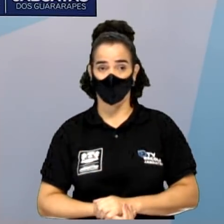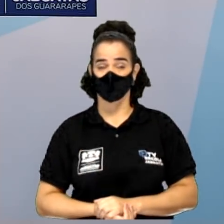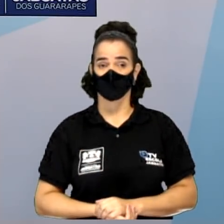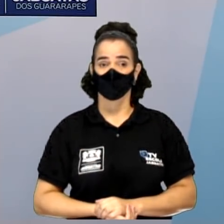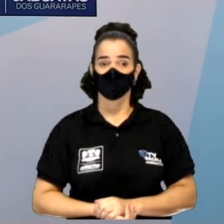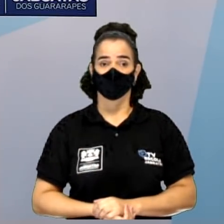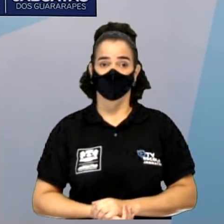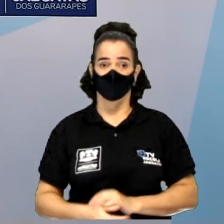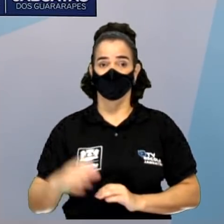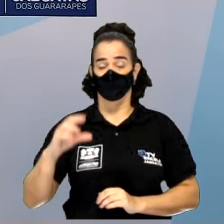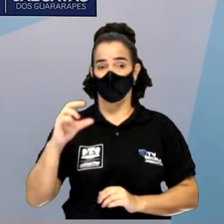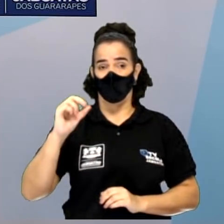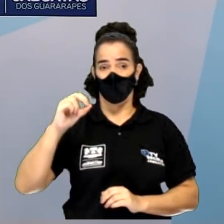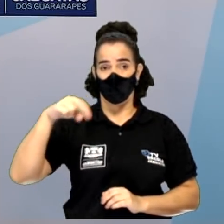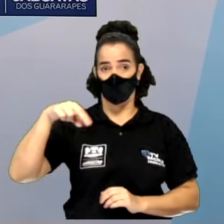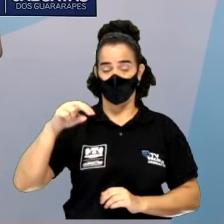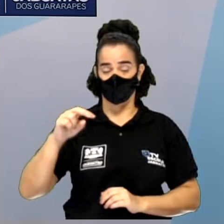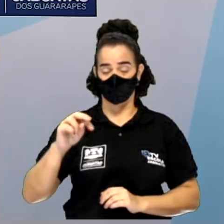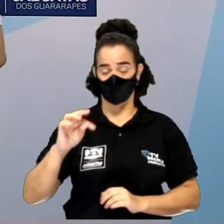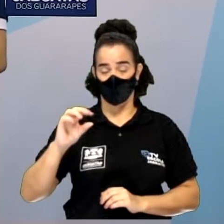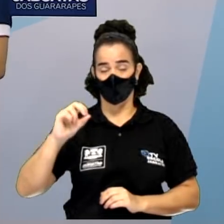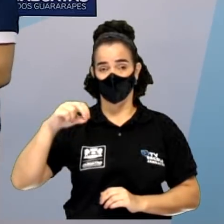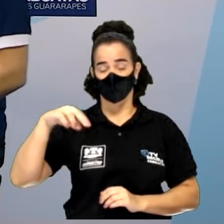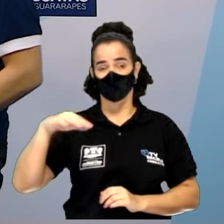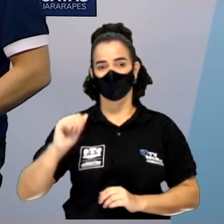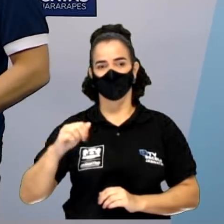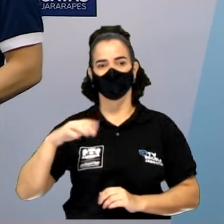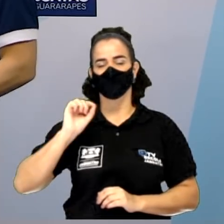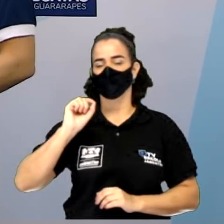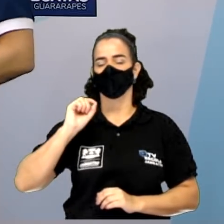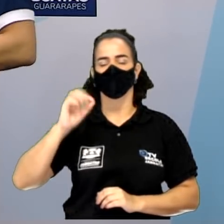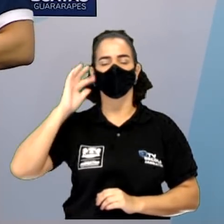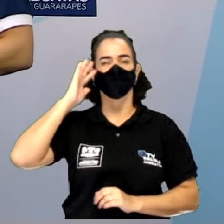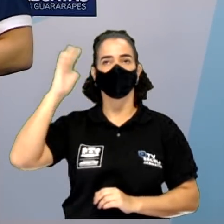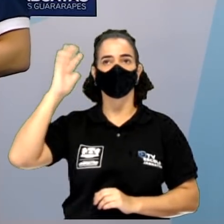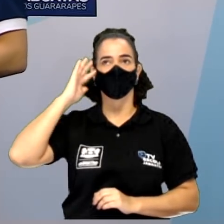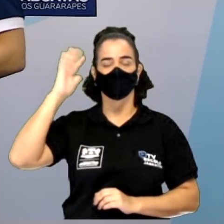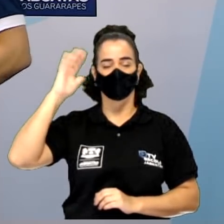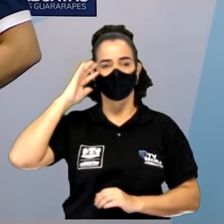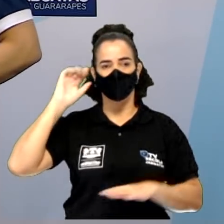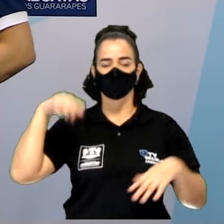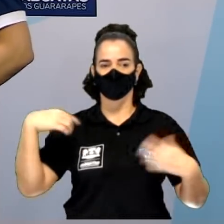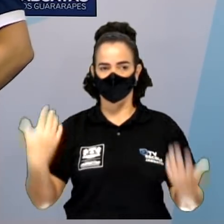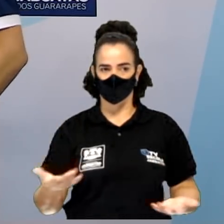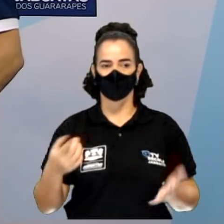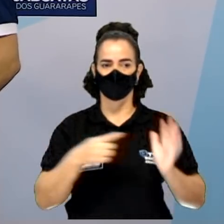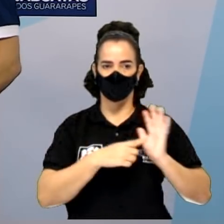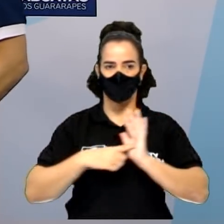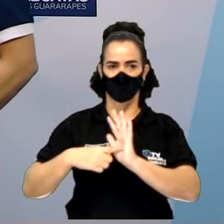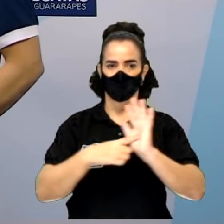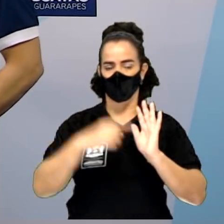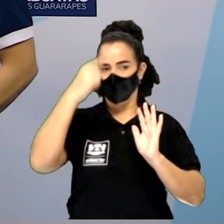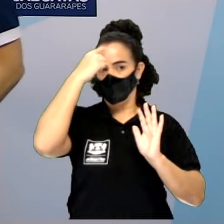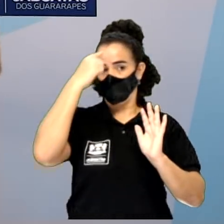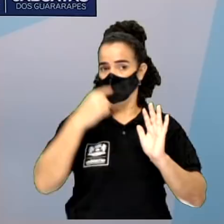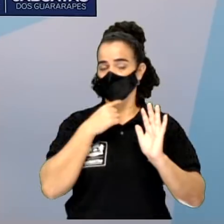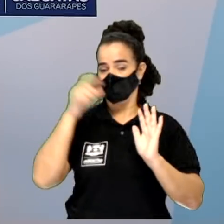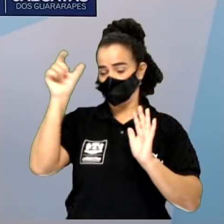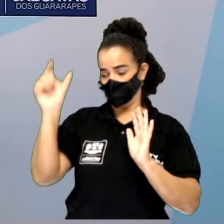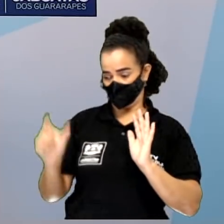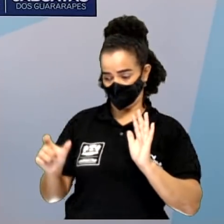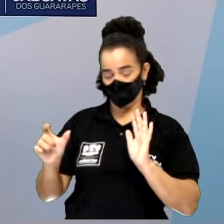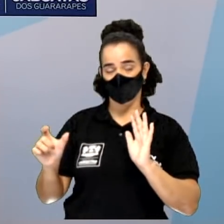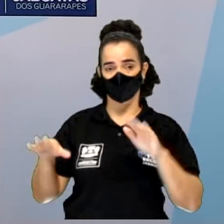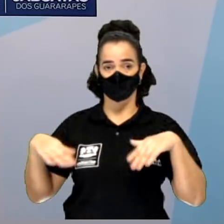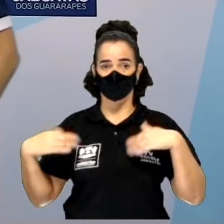não denotativo, é um sentido figurado, tá? Quer dizer que ela demonstrava ali caráter, ok? Portanto, como ele fala em valor